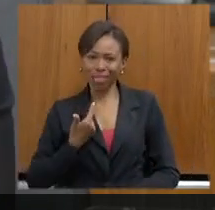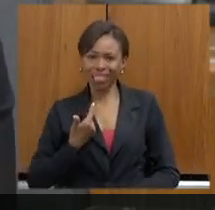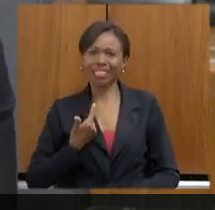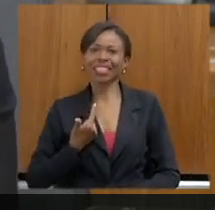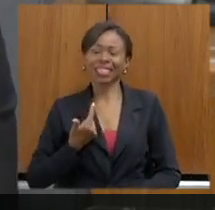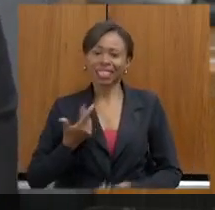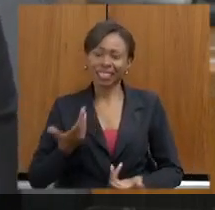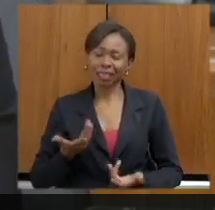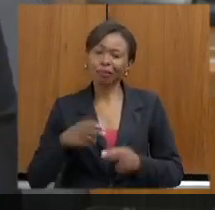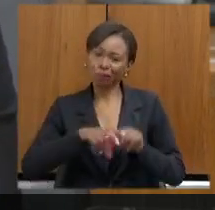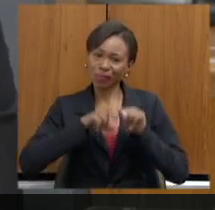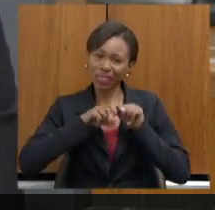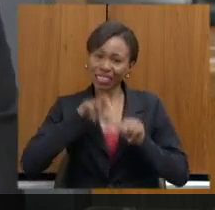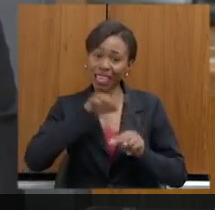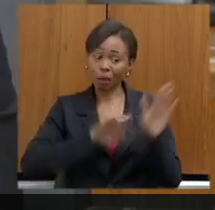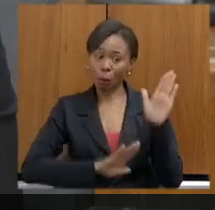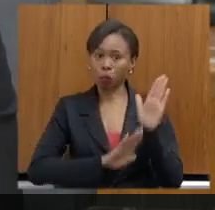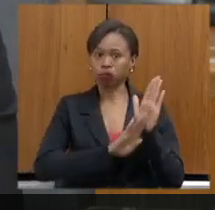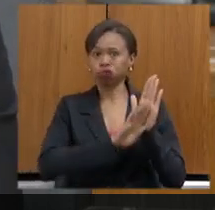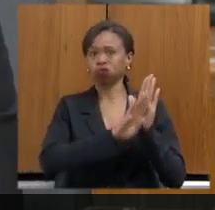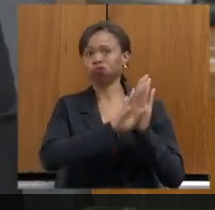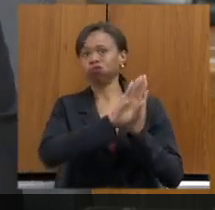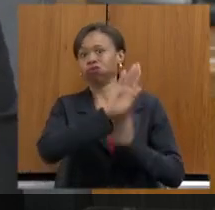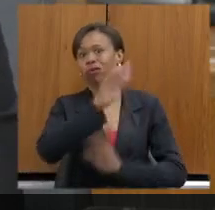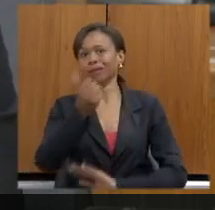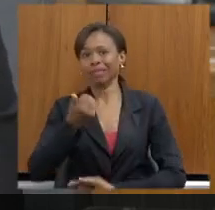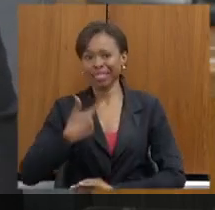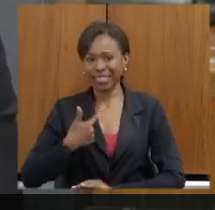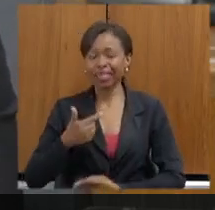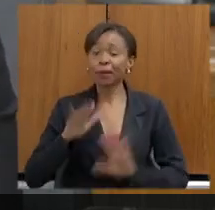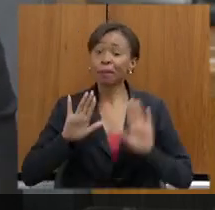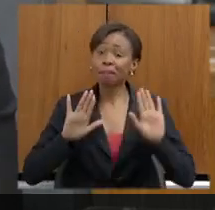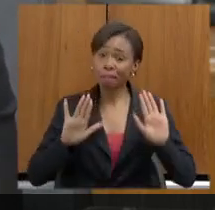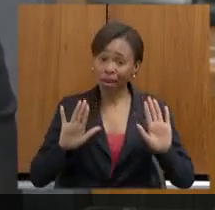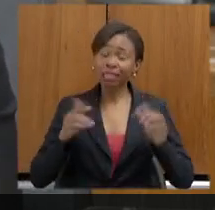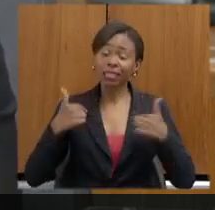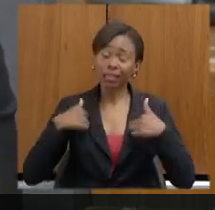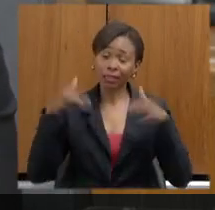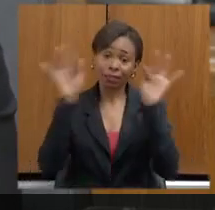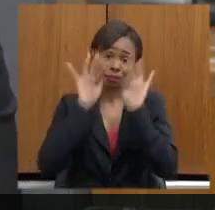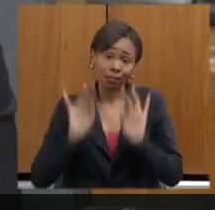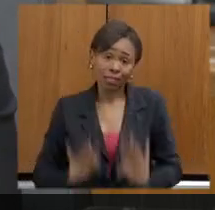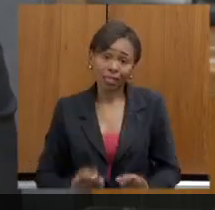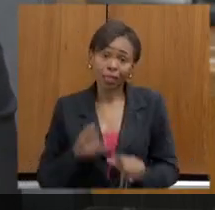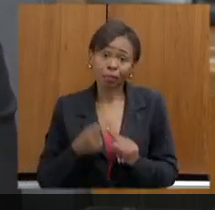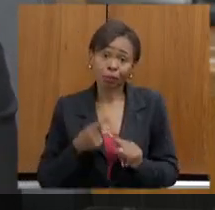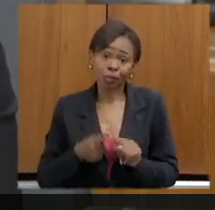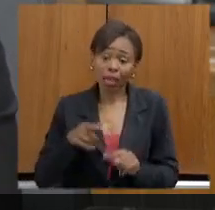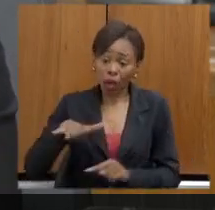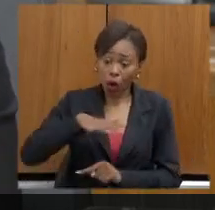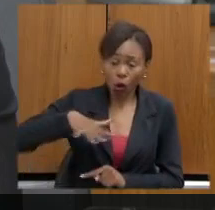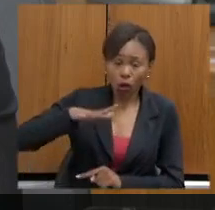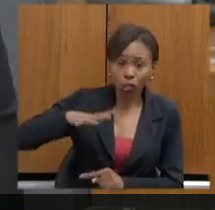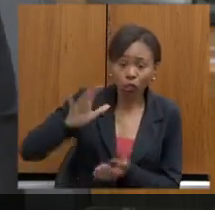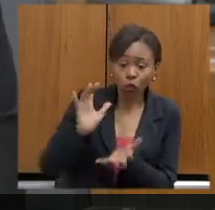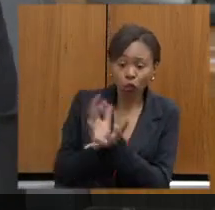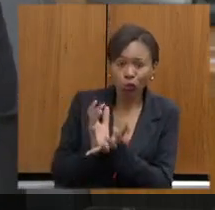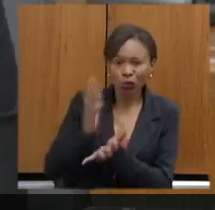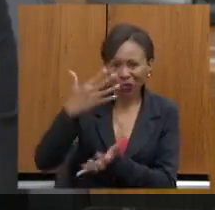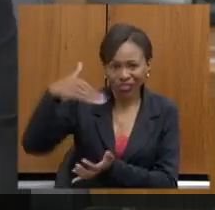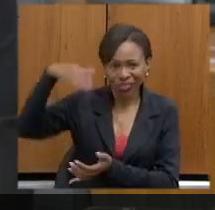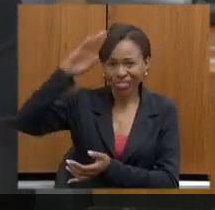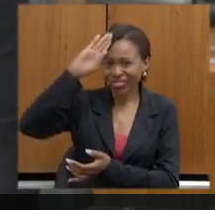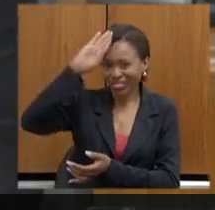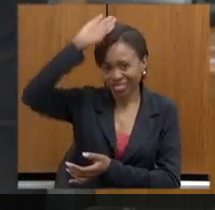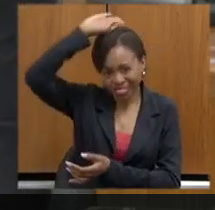a passar o meu número ali junto aos bombeiros mas de qualquer fato Eu fico feliz porque vem dos Bombeiros sendo